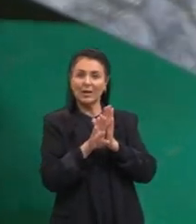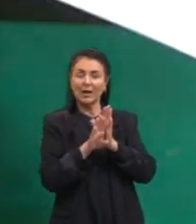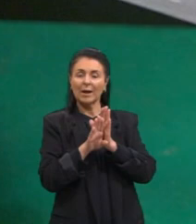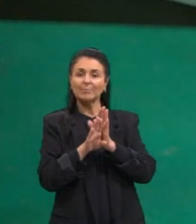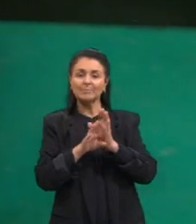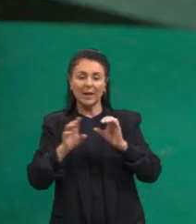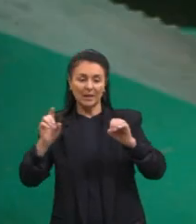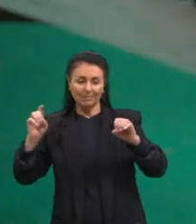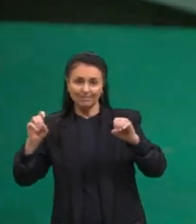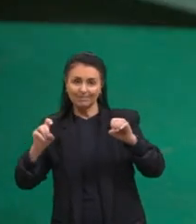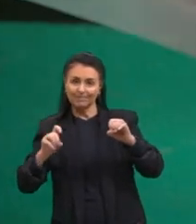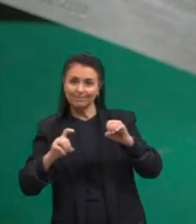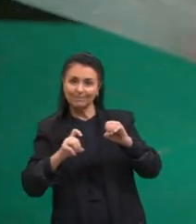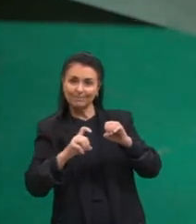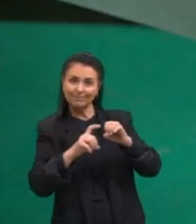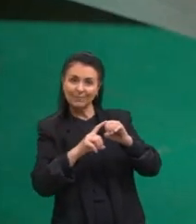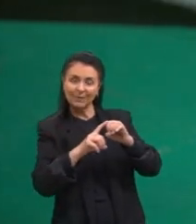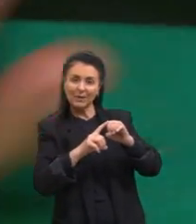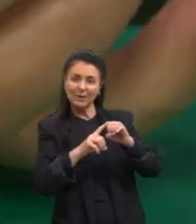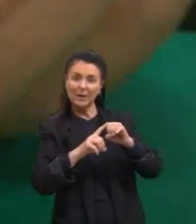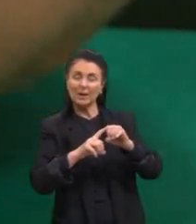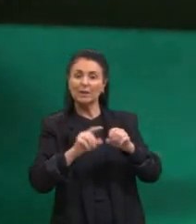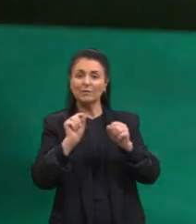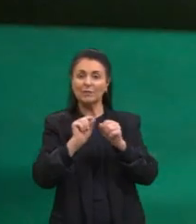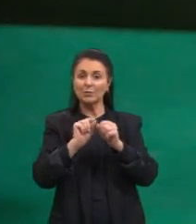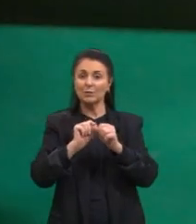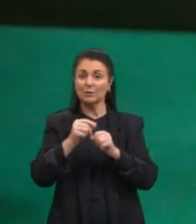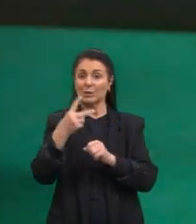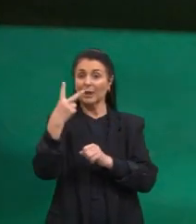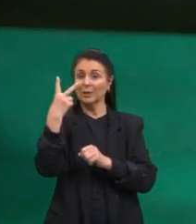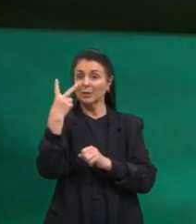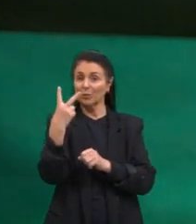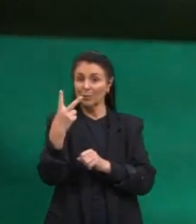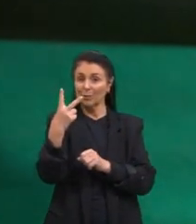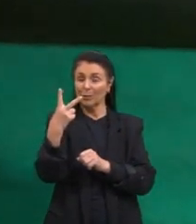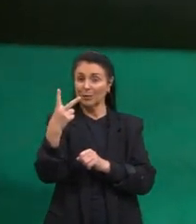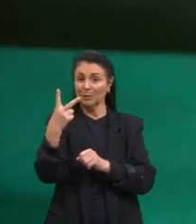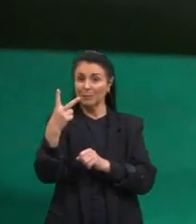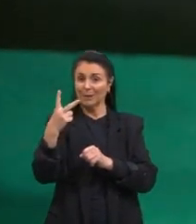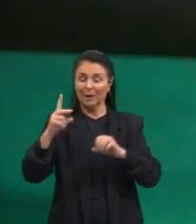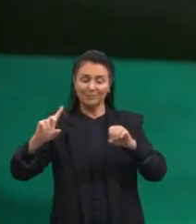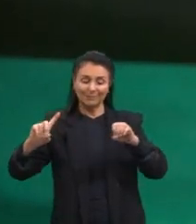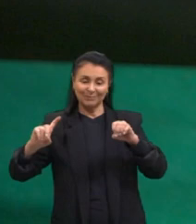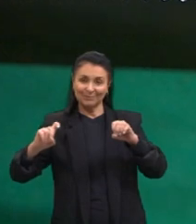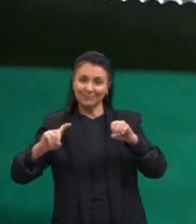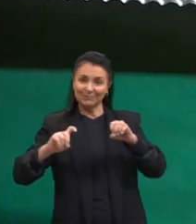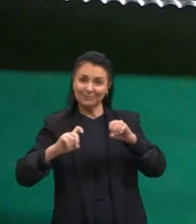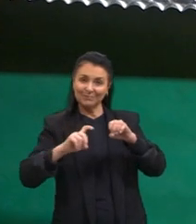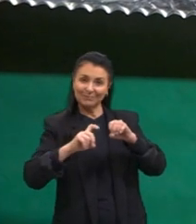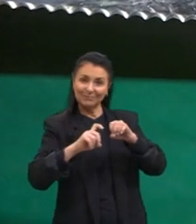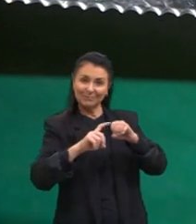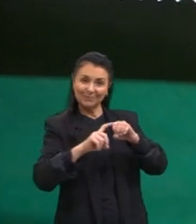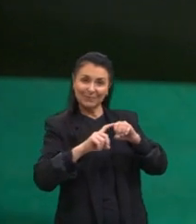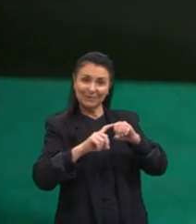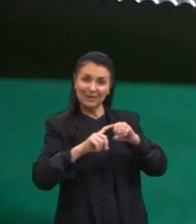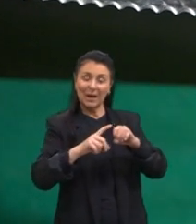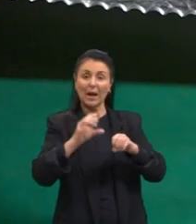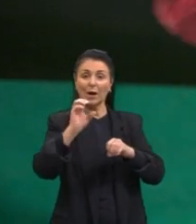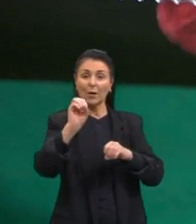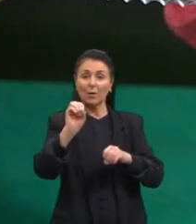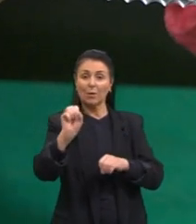fertilizar duas coisas se chama de dupla fertilização vai ser utilizar ao os